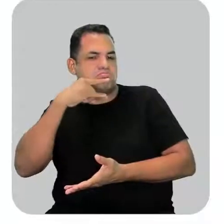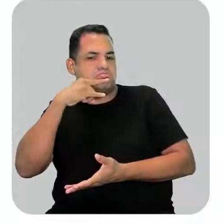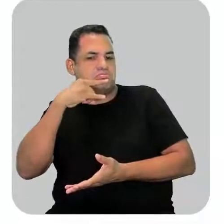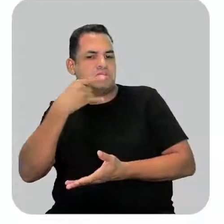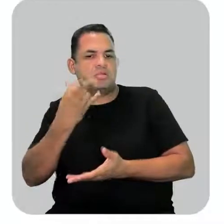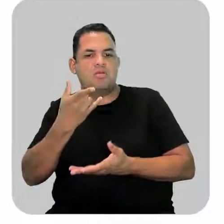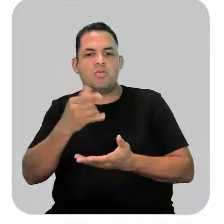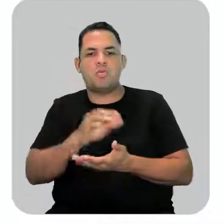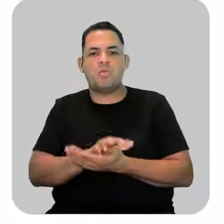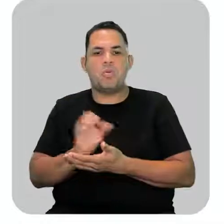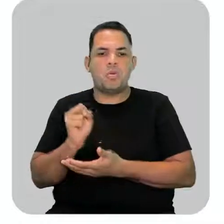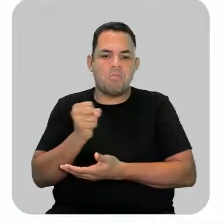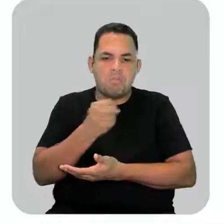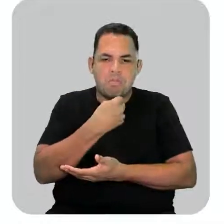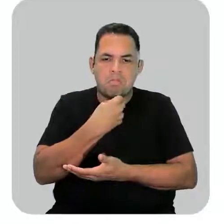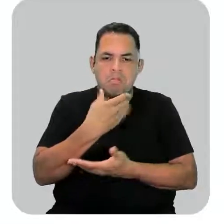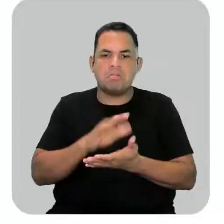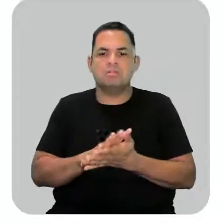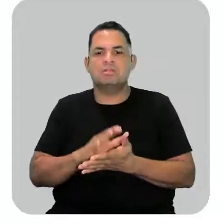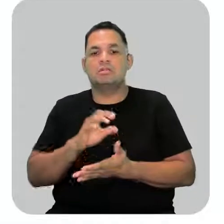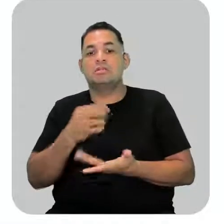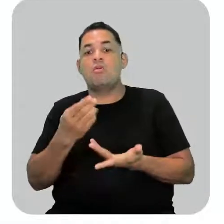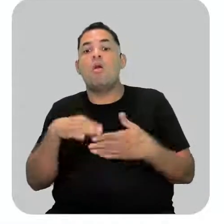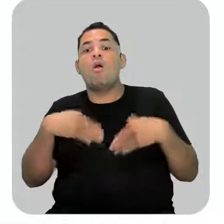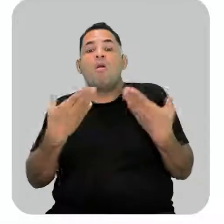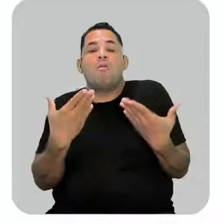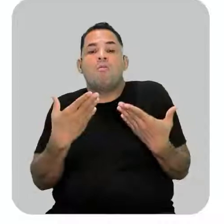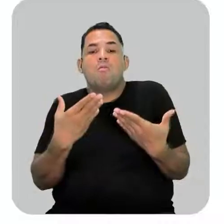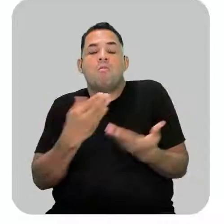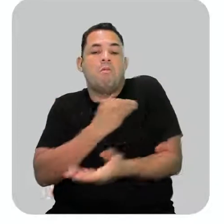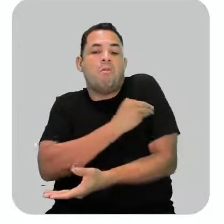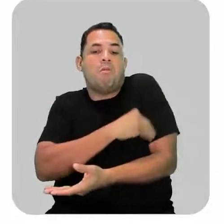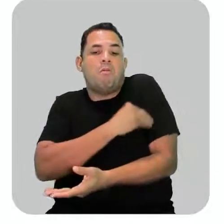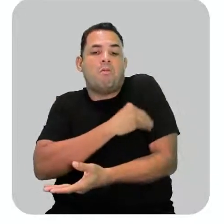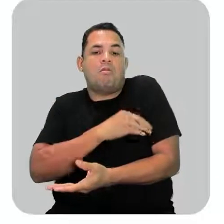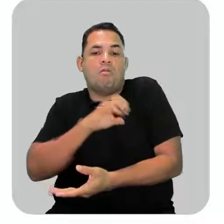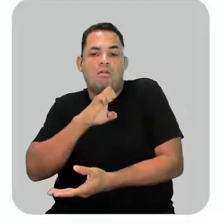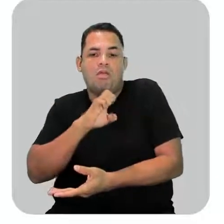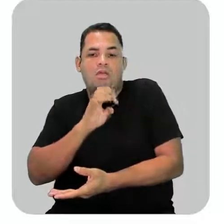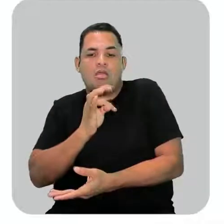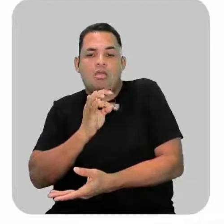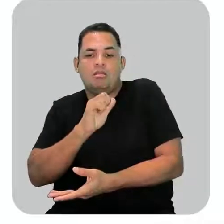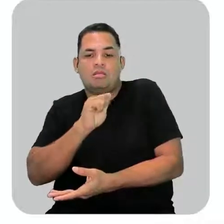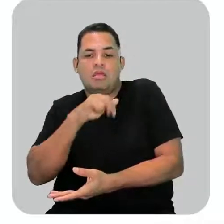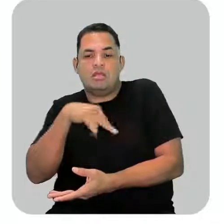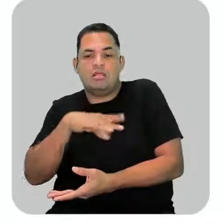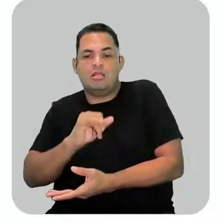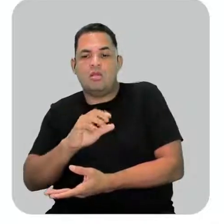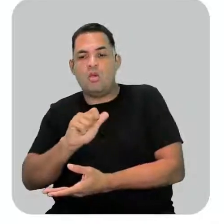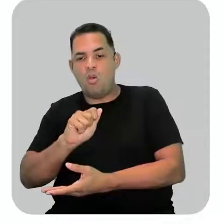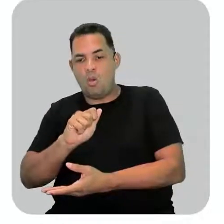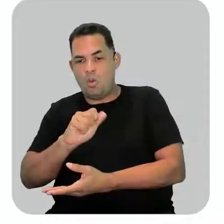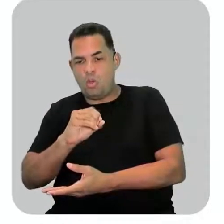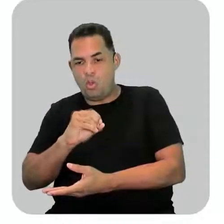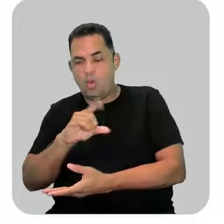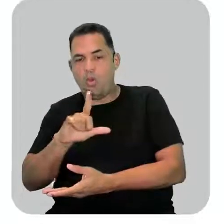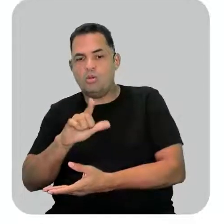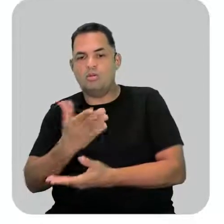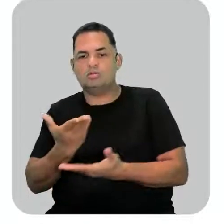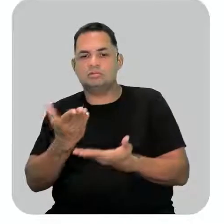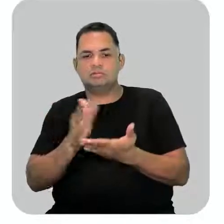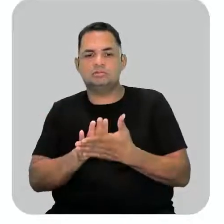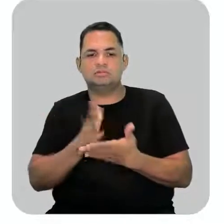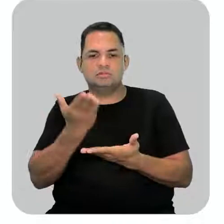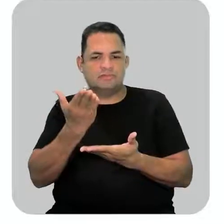alcoólicas, né? Quem é esse álcool? É o etanol. Se a gente for